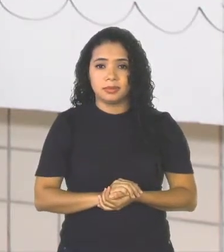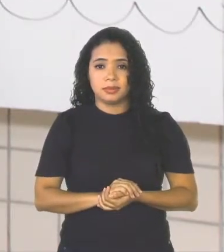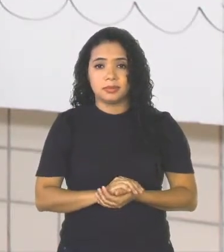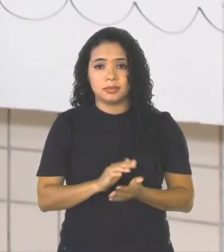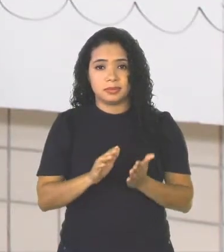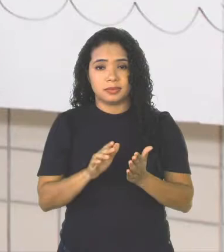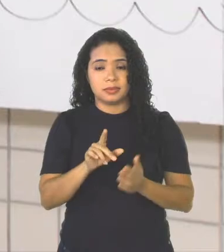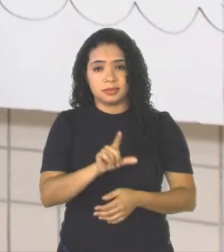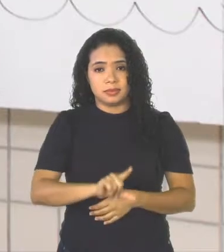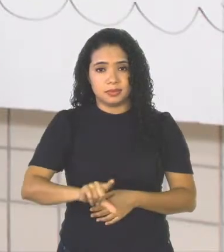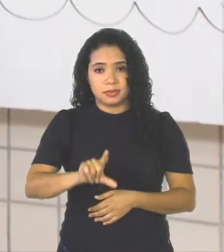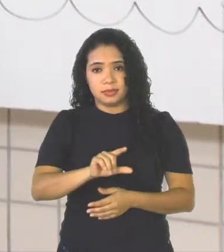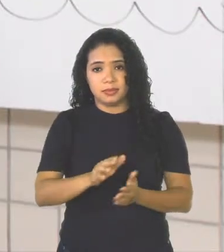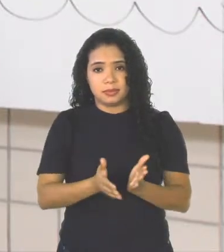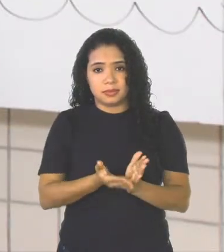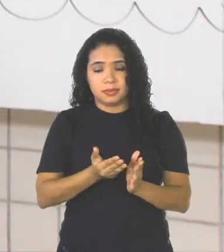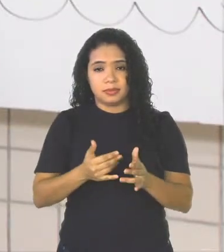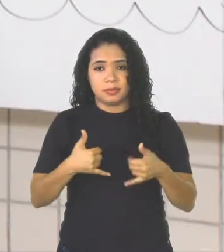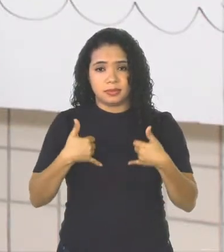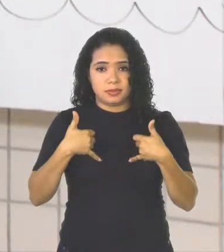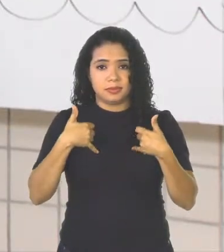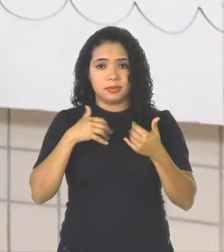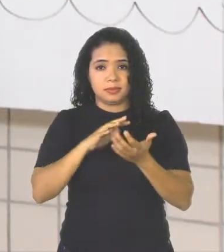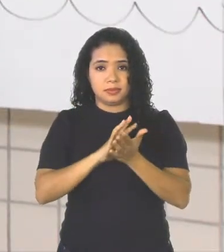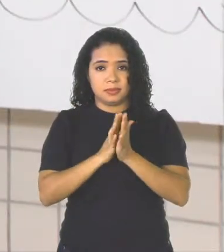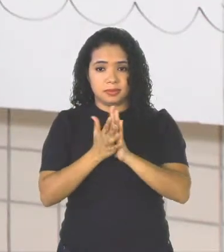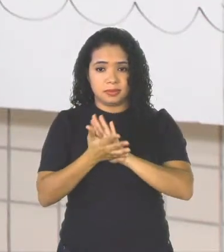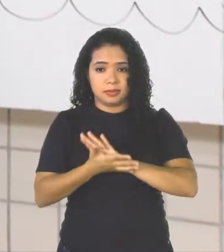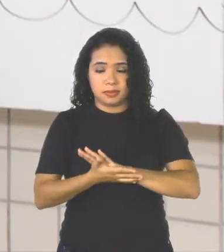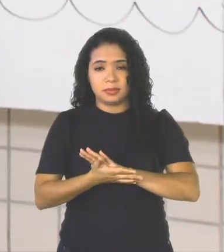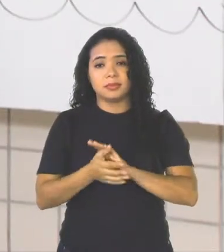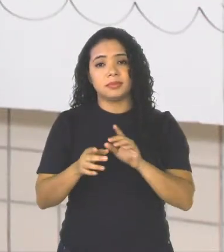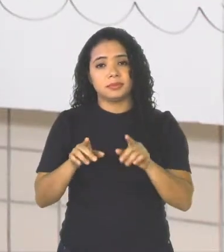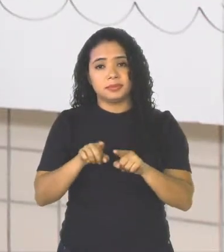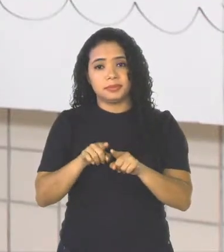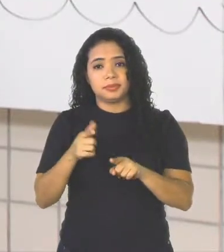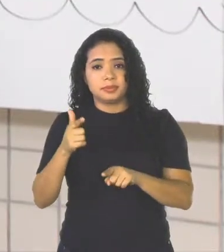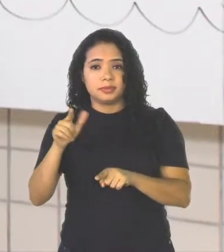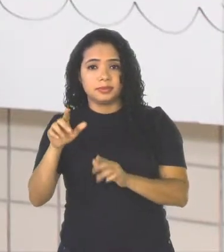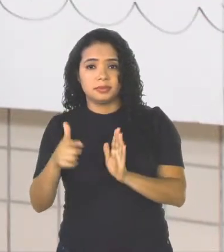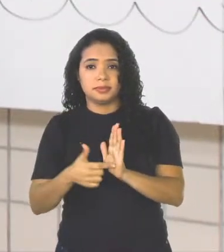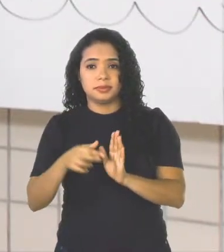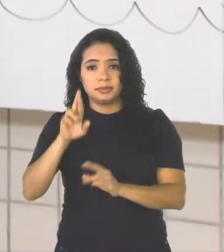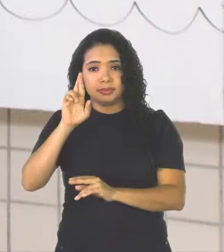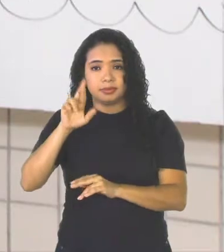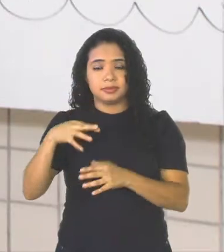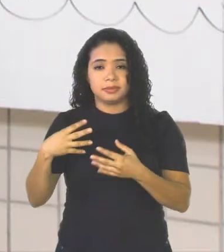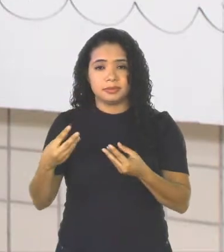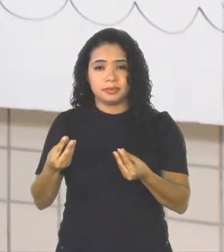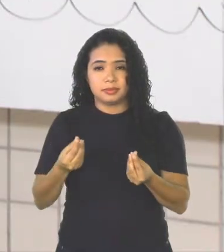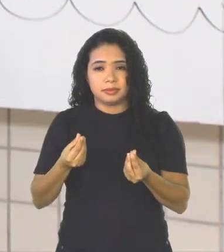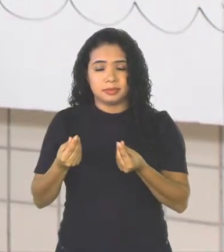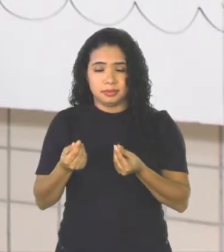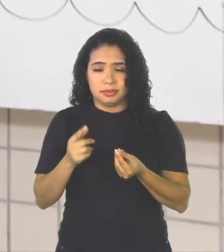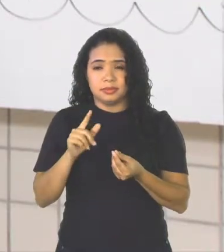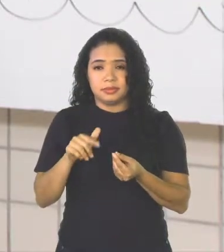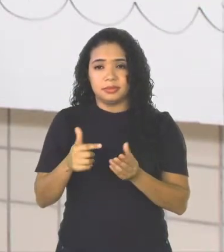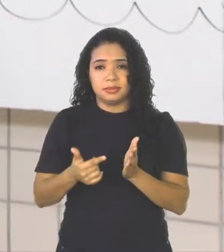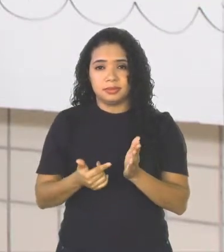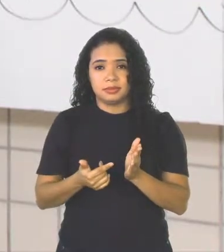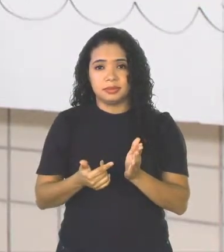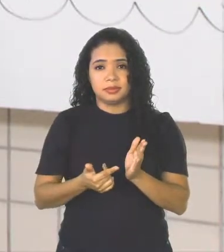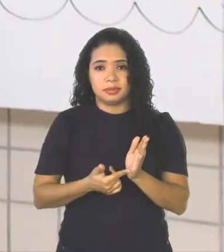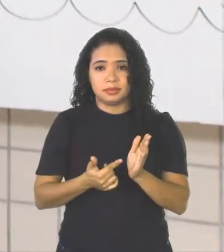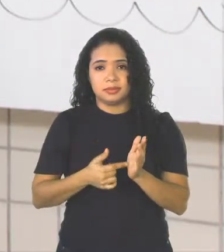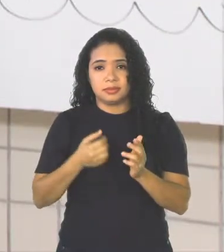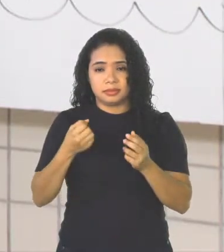ela escreveu outros clássicos também, Razão e Sensibilidade, que é um livro também bem comentado. Mas lá no bloco de estudo